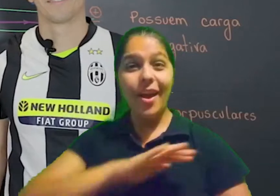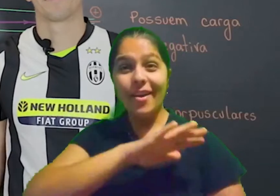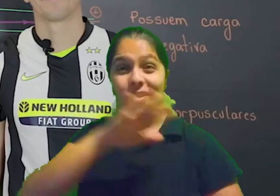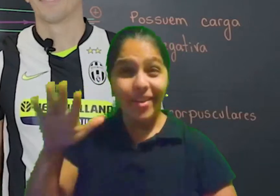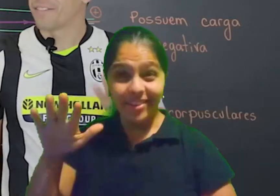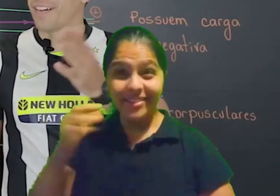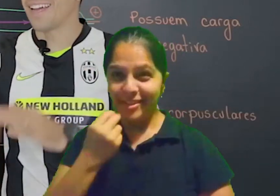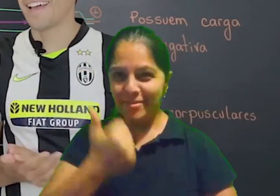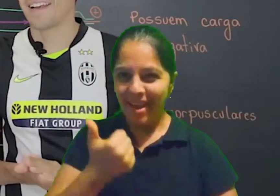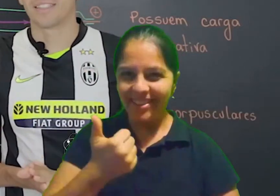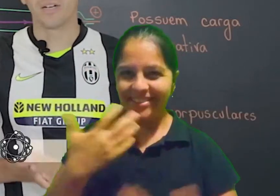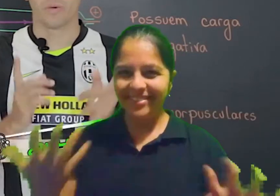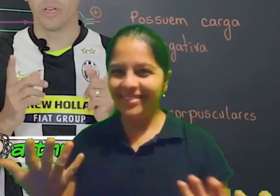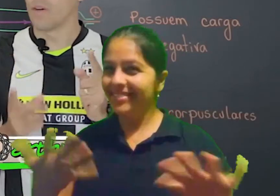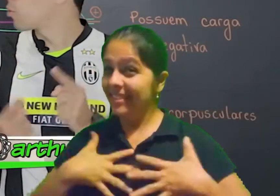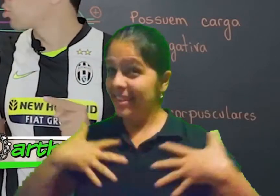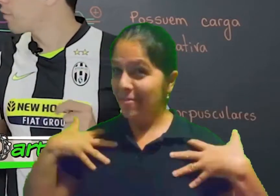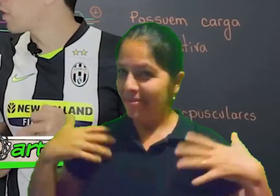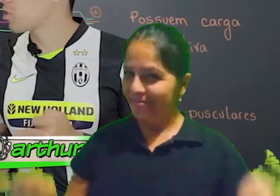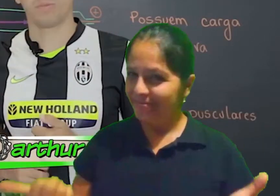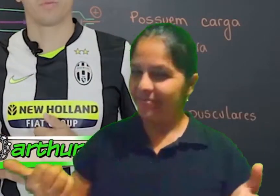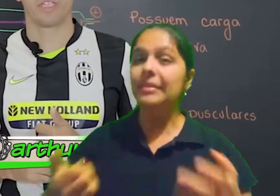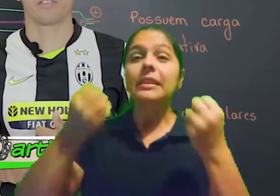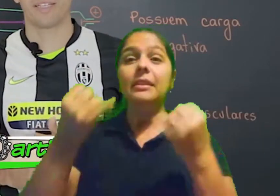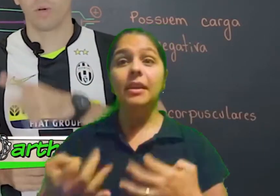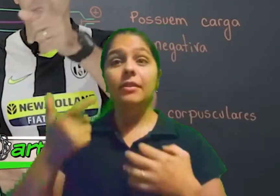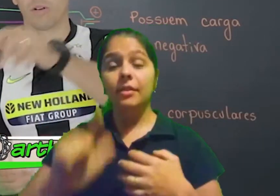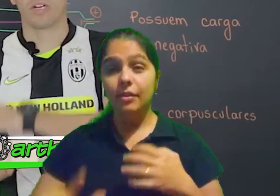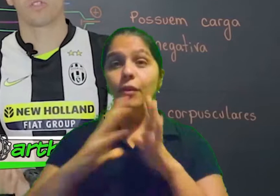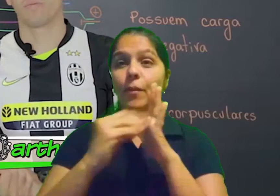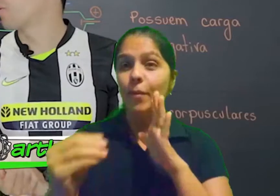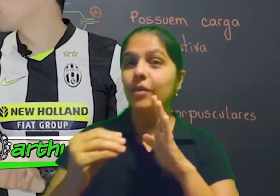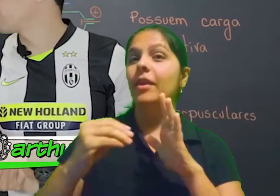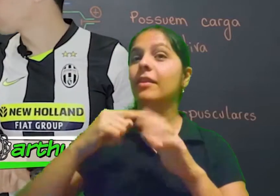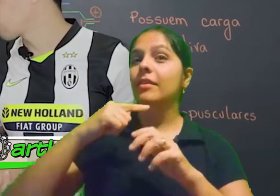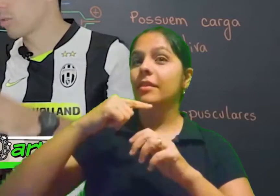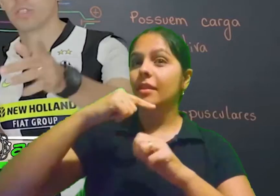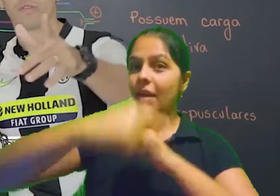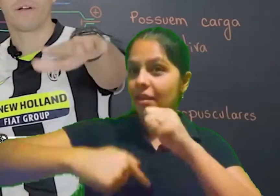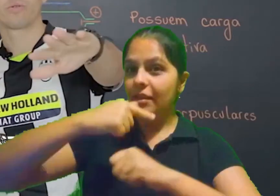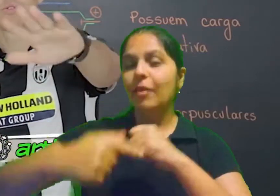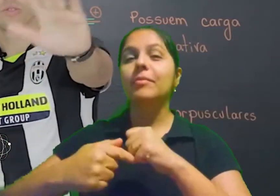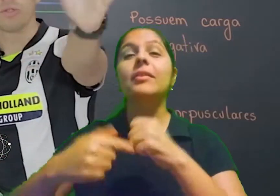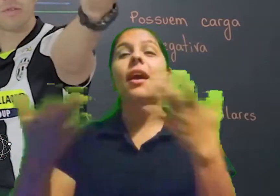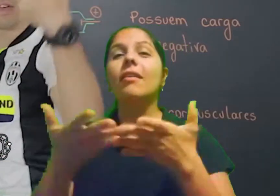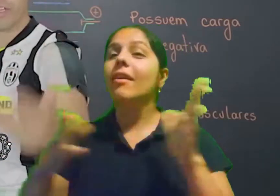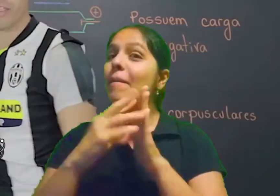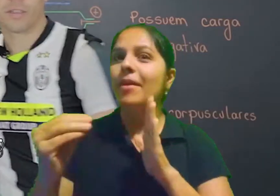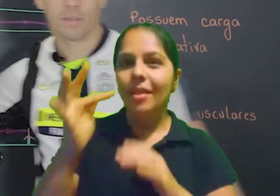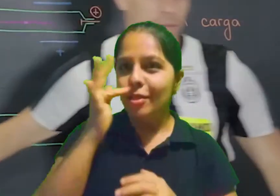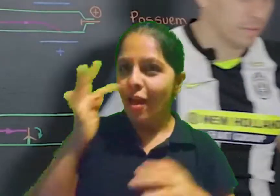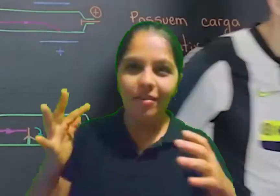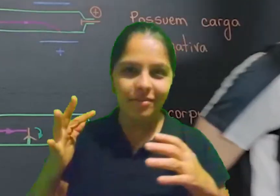E aí, galerinha, beleza? Fala, galera, tranquilo? Vamos continuar falando sobre os modelos atômicos, agora sobre o modelo de Thomson. Deixa que eu falo tudo, vem